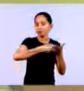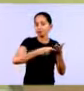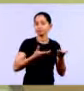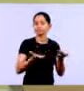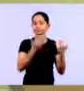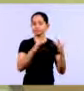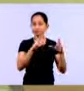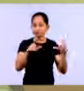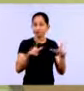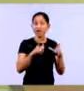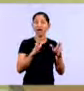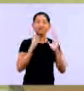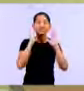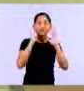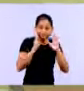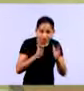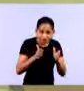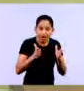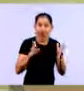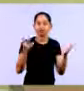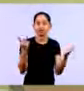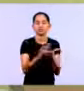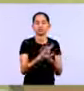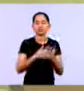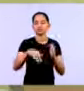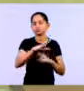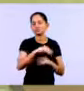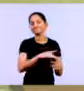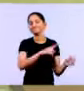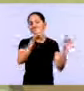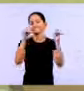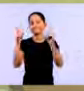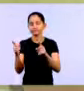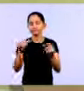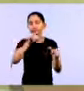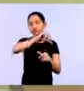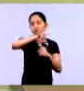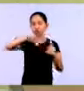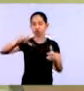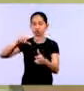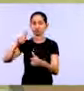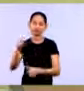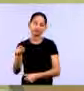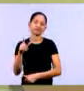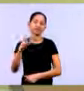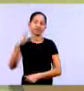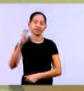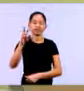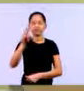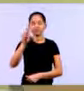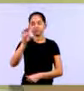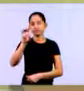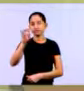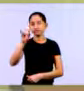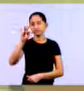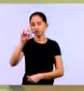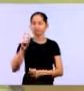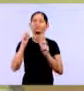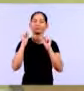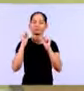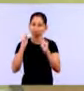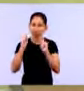lançamento, aí sim constitui-se a obrigação tributária, o crédito tributário, e a partir desse momento pode ser